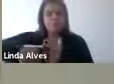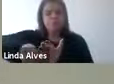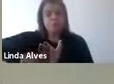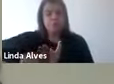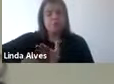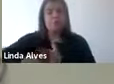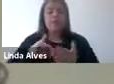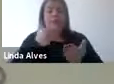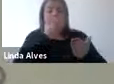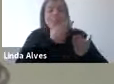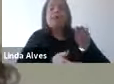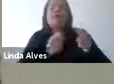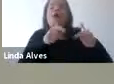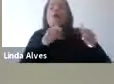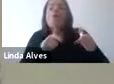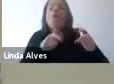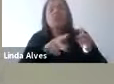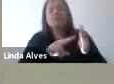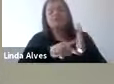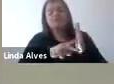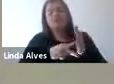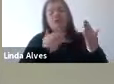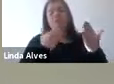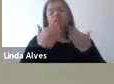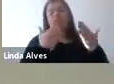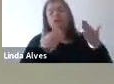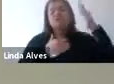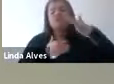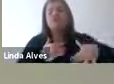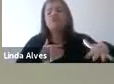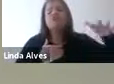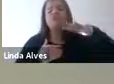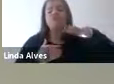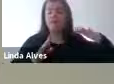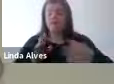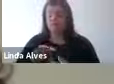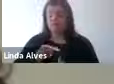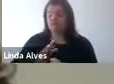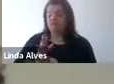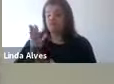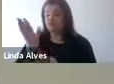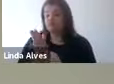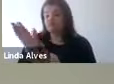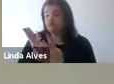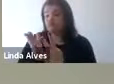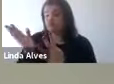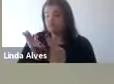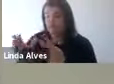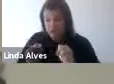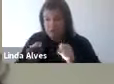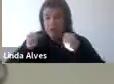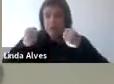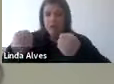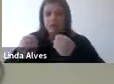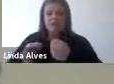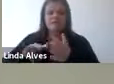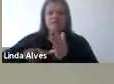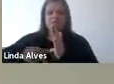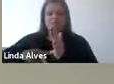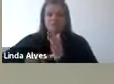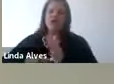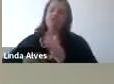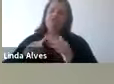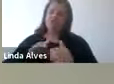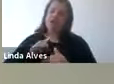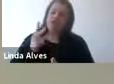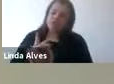perda média geral, né? Mas se a gente for pontuar, esses sindicatos são mais representativos, têm mantido aí o nível